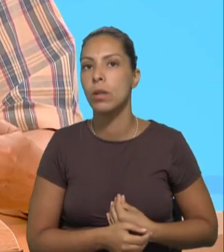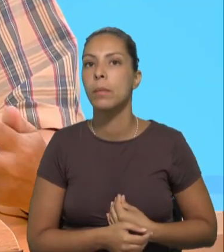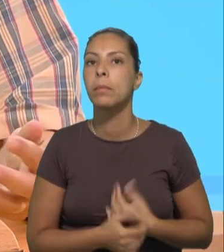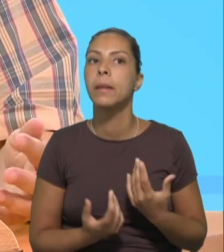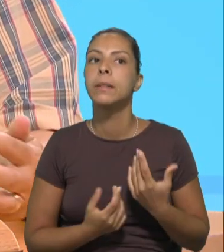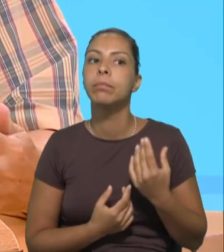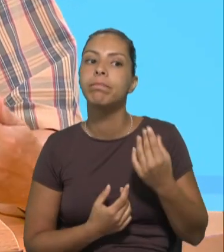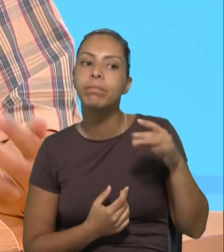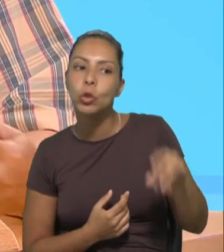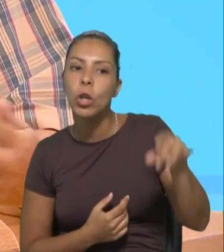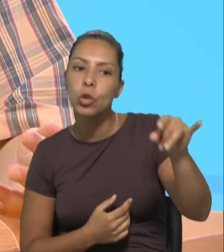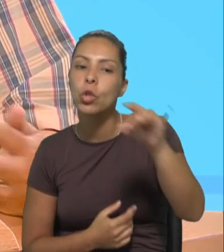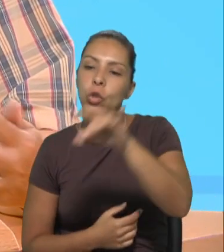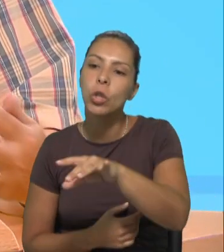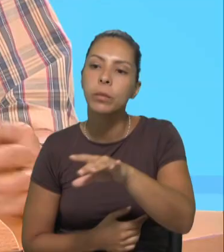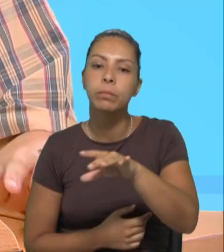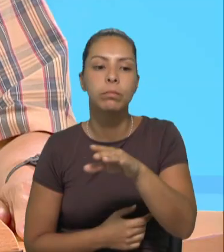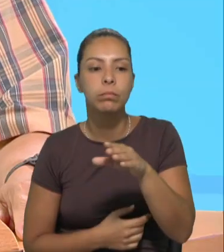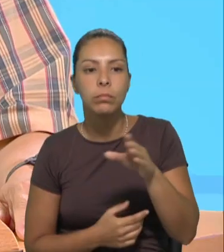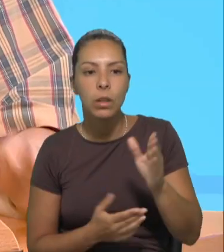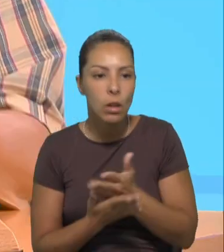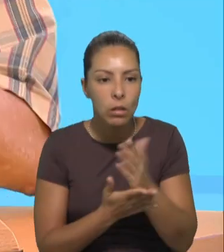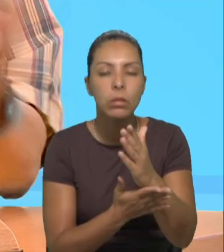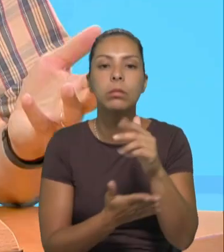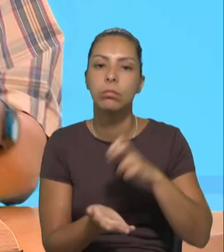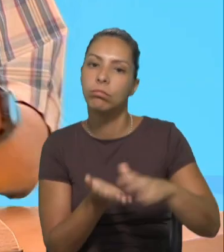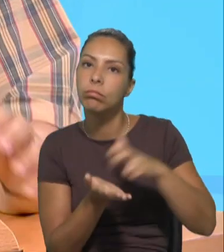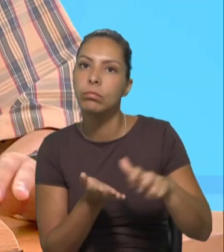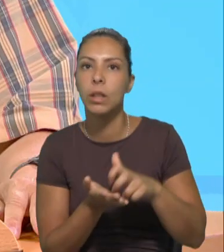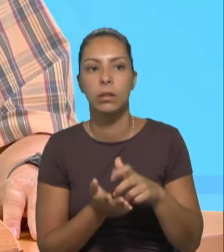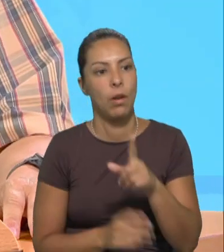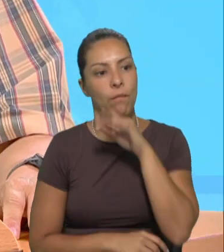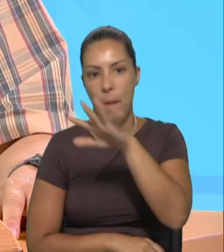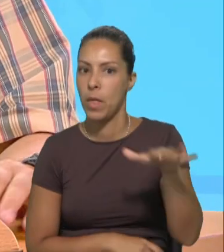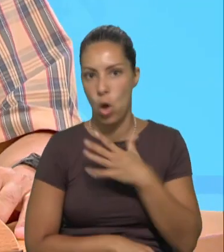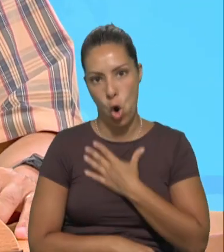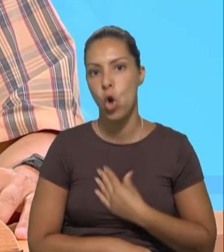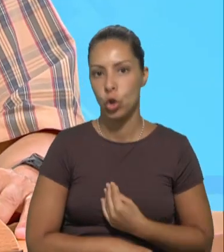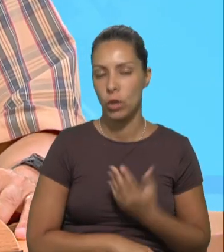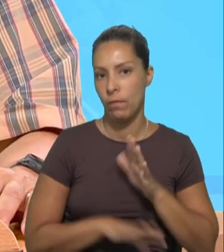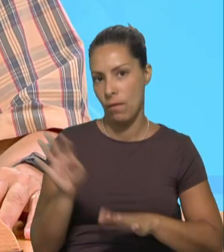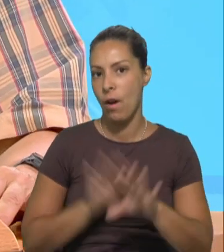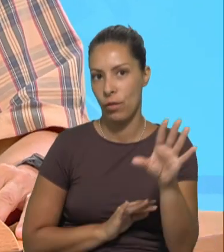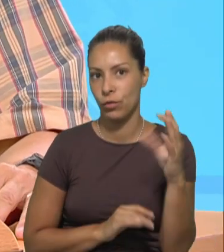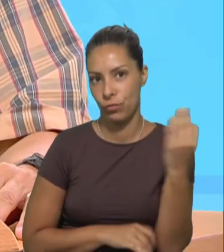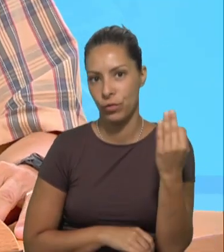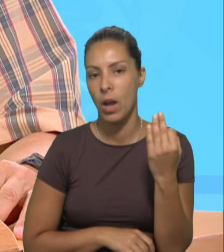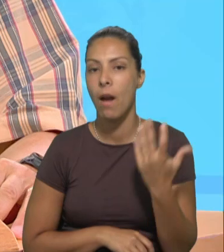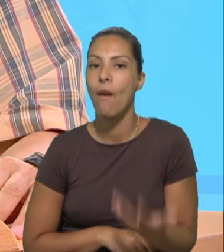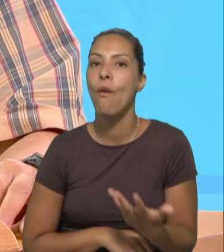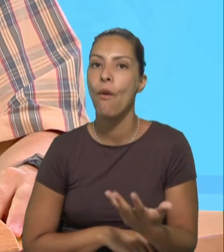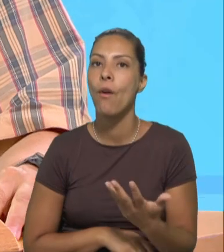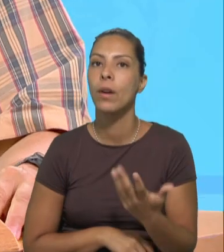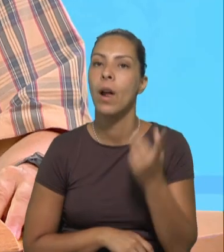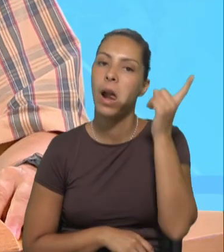os sítios de férias onde haja percursos marcados que possamos fazer. E isso a família toda, todos gostamos de fazer. E agora também as noras